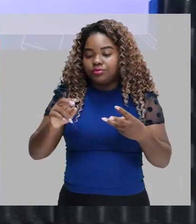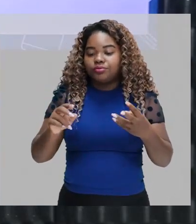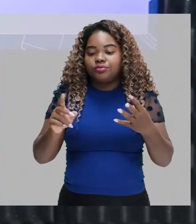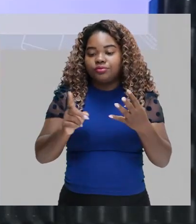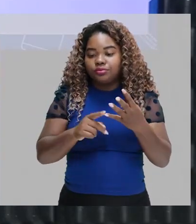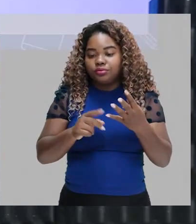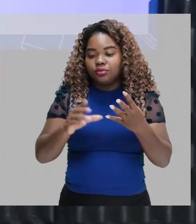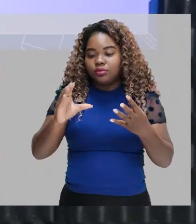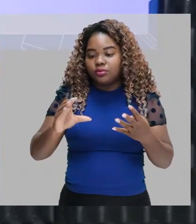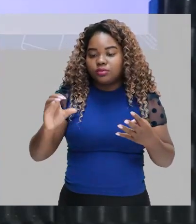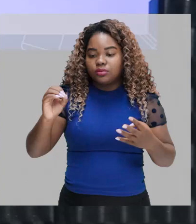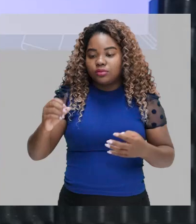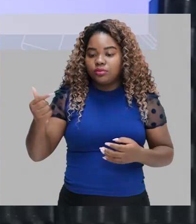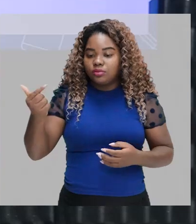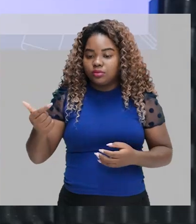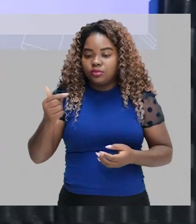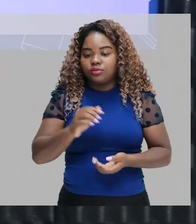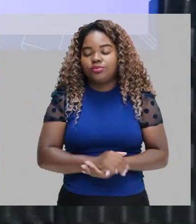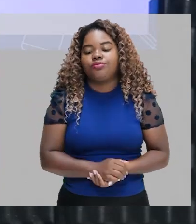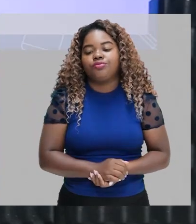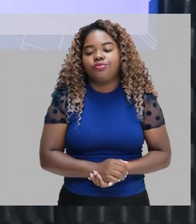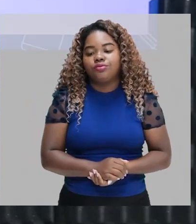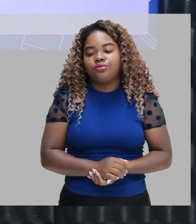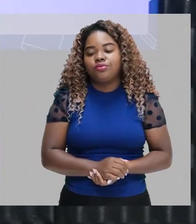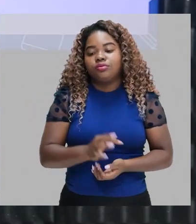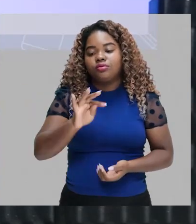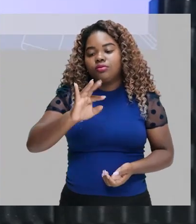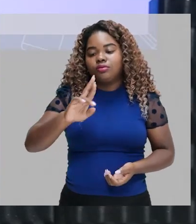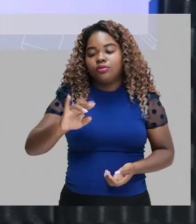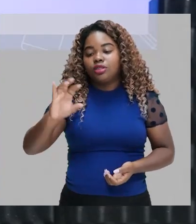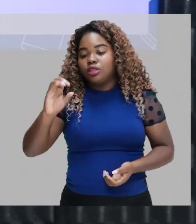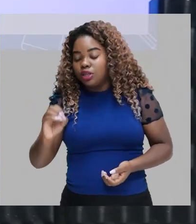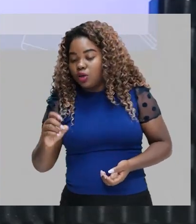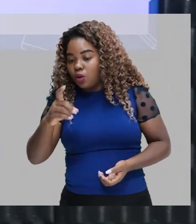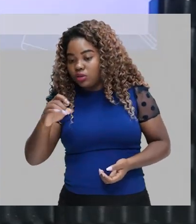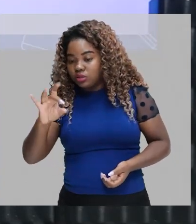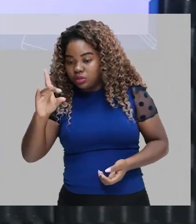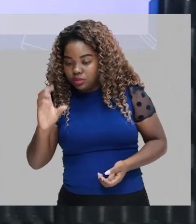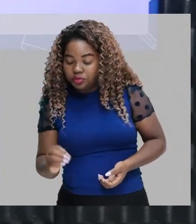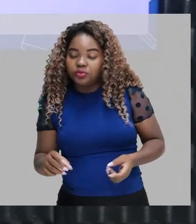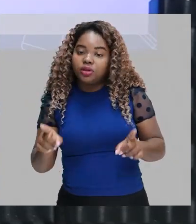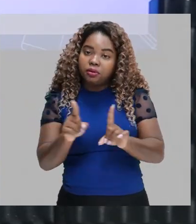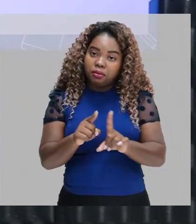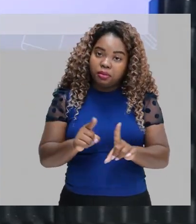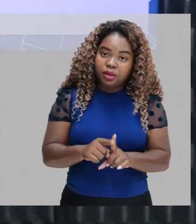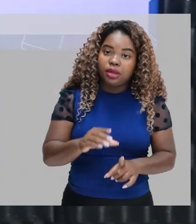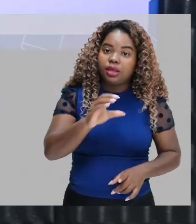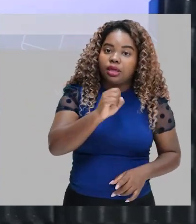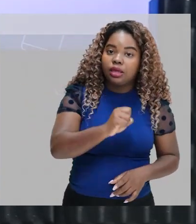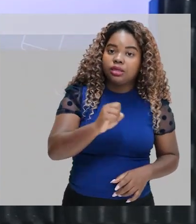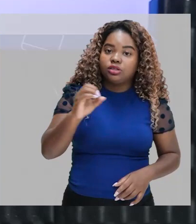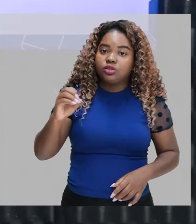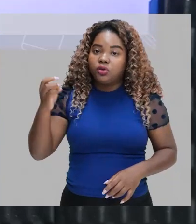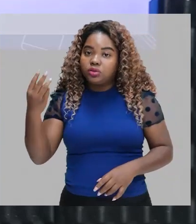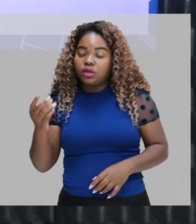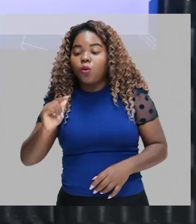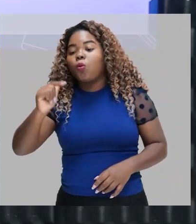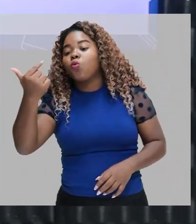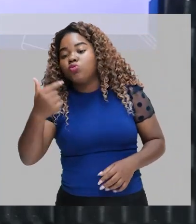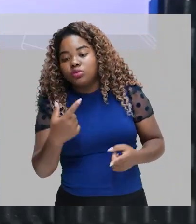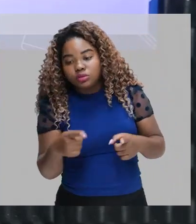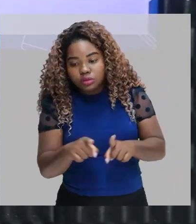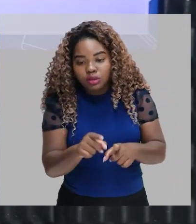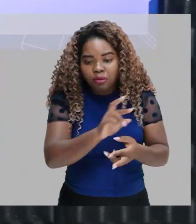de enxofre, o SO2, o trióxido de enxofre, certo? O SO3, outros